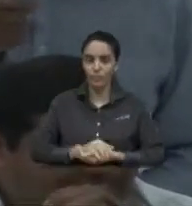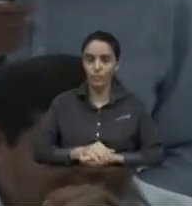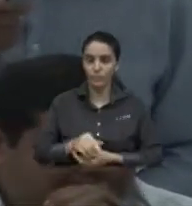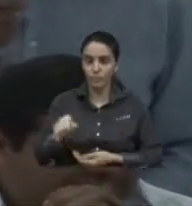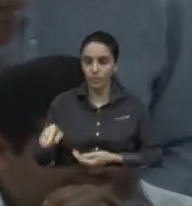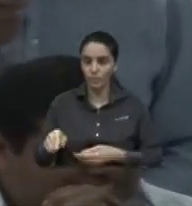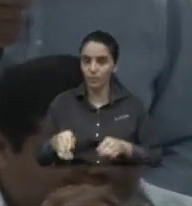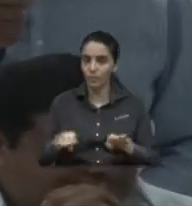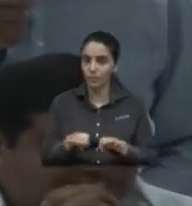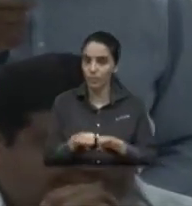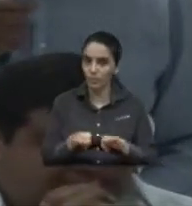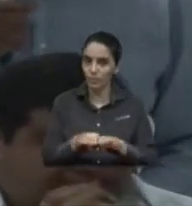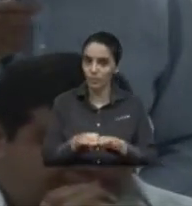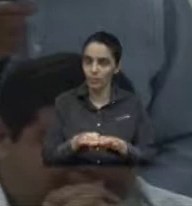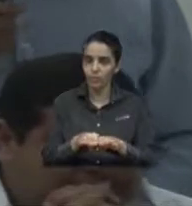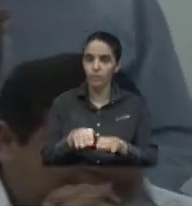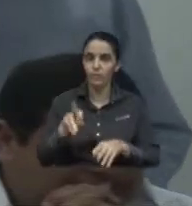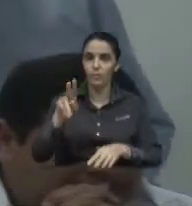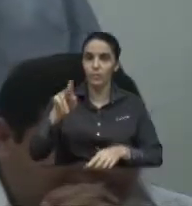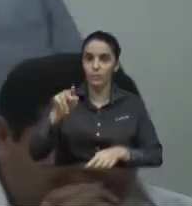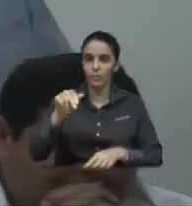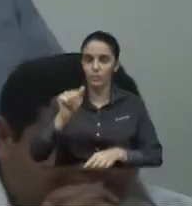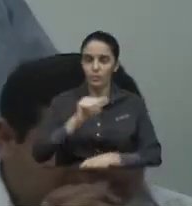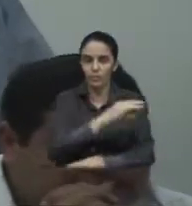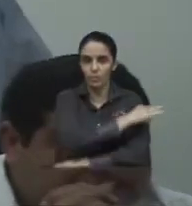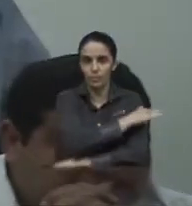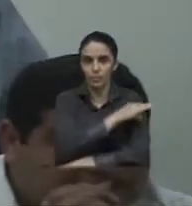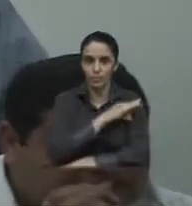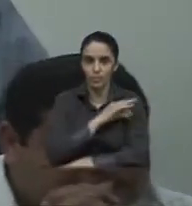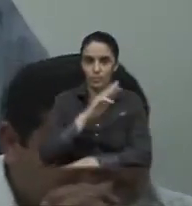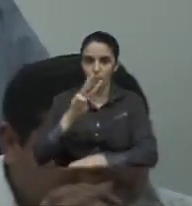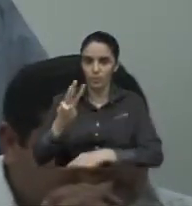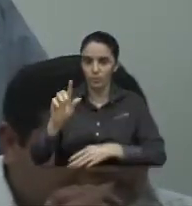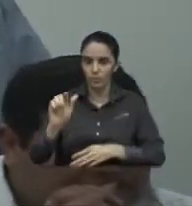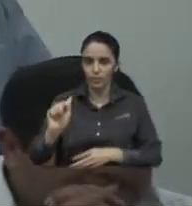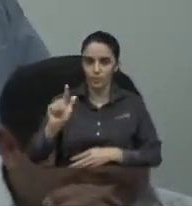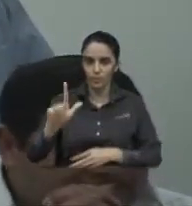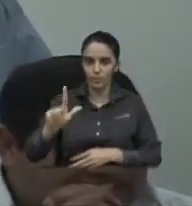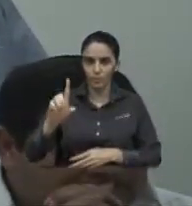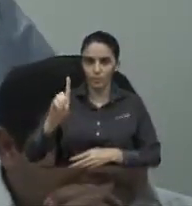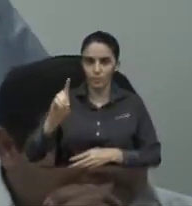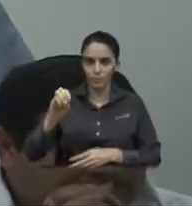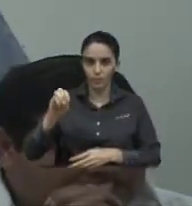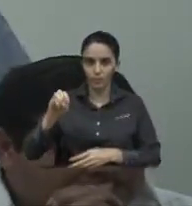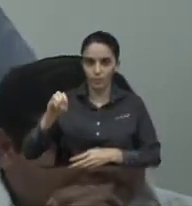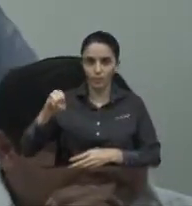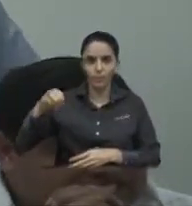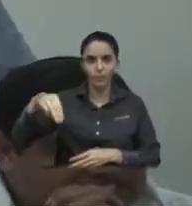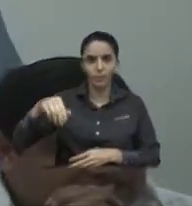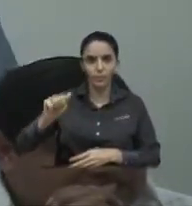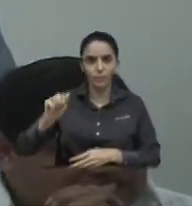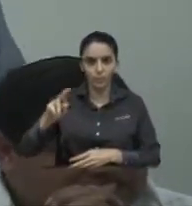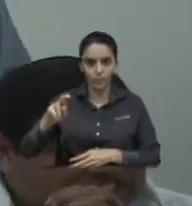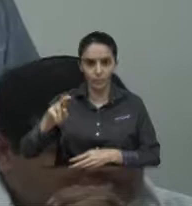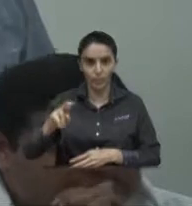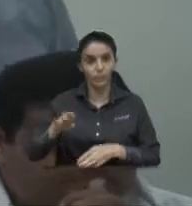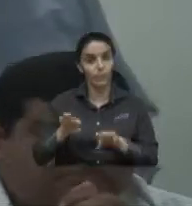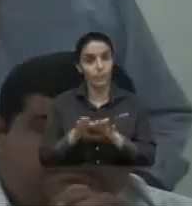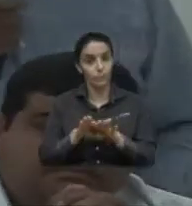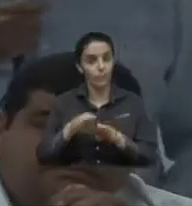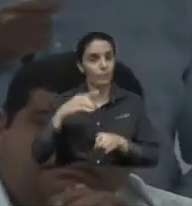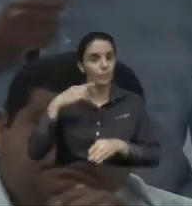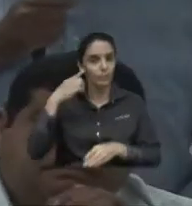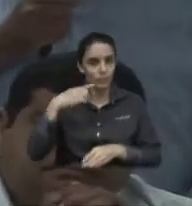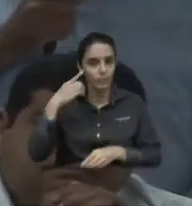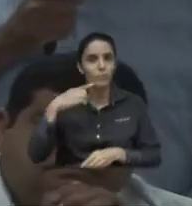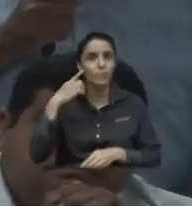irmão do prefeito Valdemar Matos Silveira, que também foi deputado por 2 legislaturas, que eu trabalhei por 9